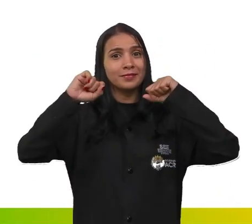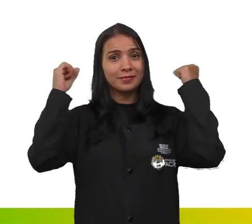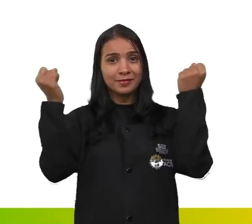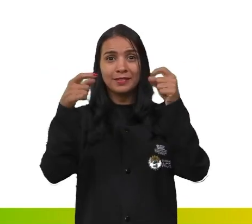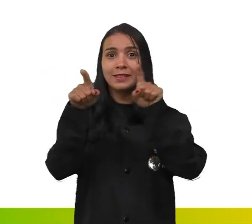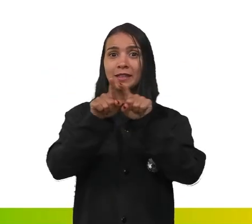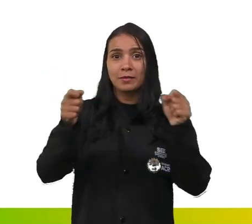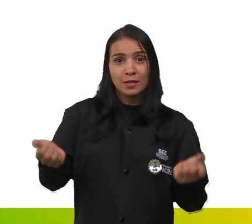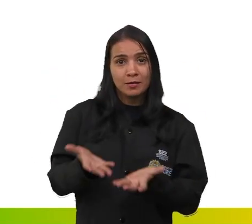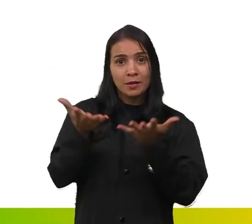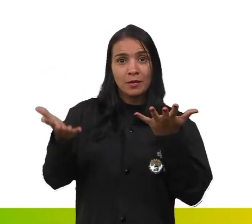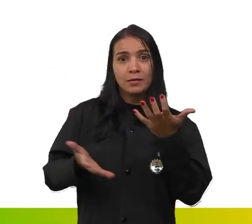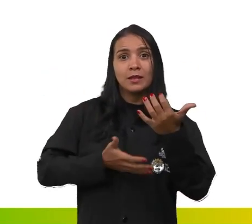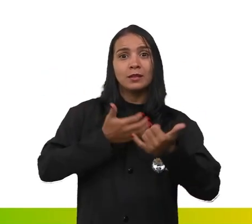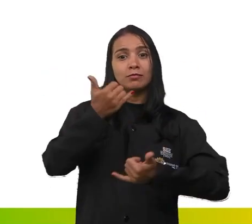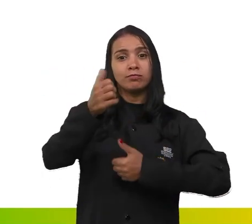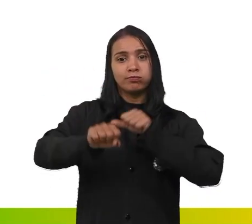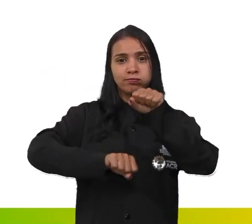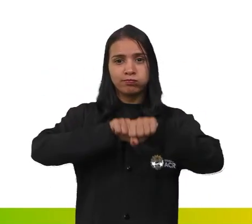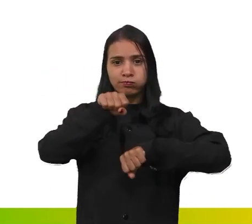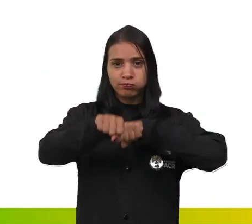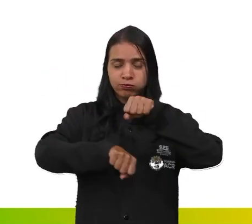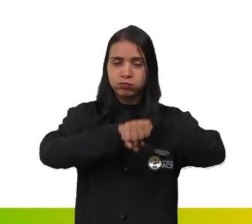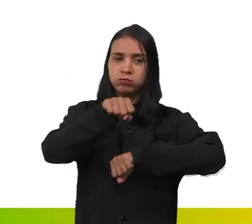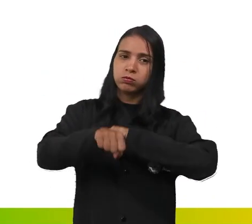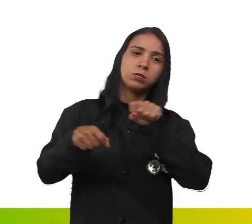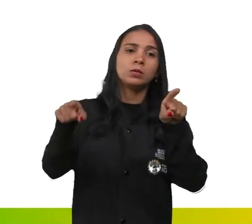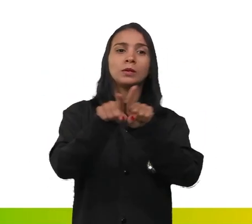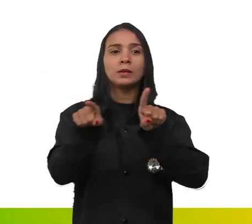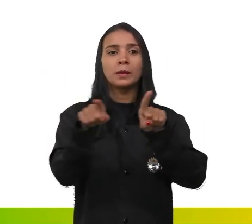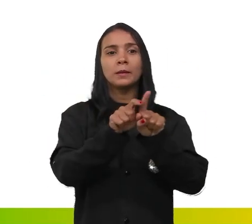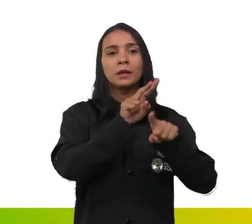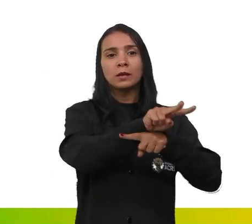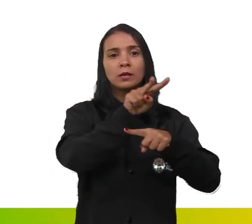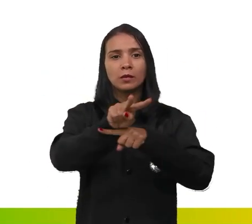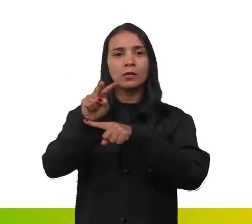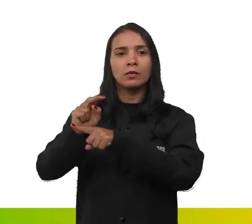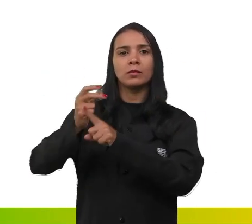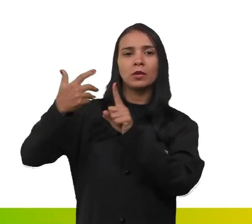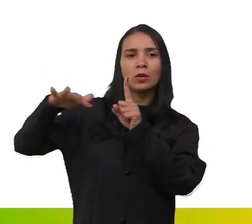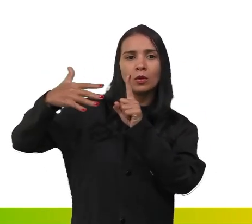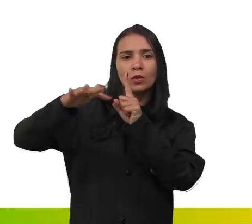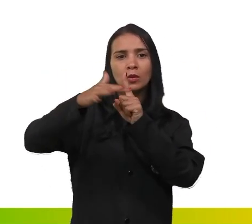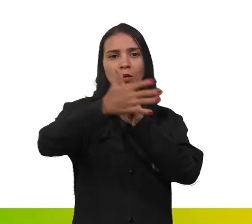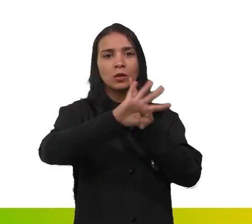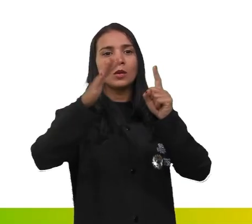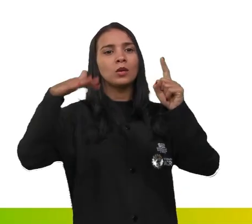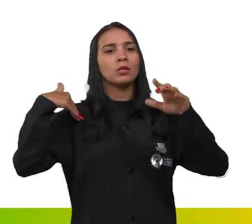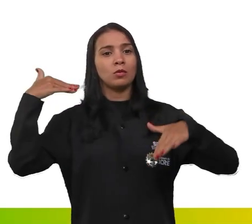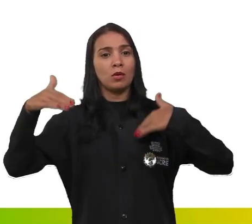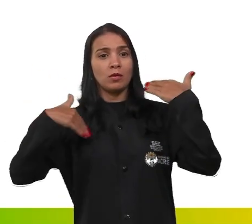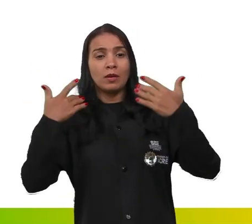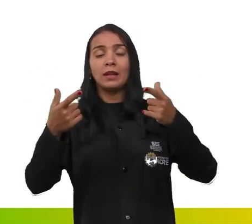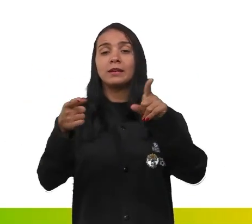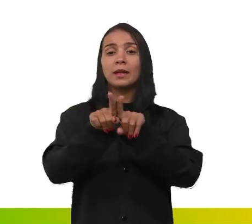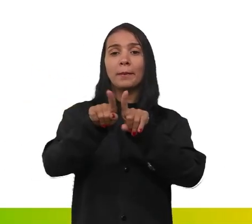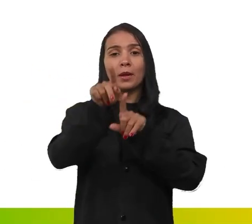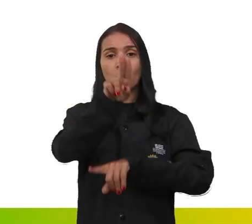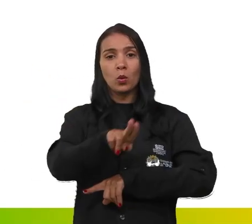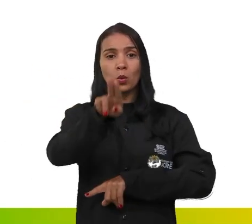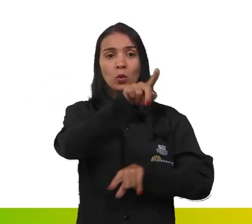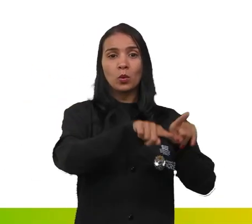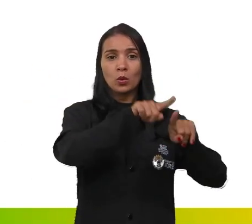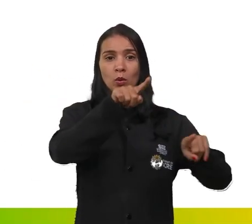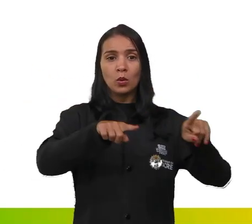de bicicletas, a preservação de áreas verdes para o lazer e a reutilização de materiais em projetos comunitários